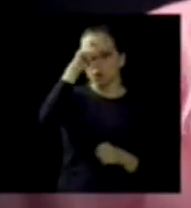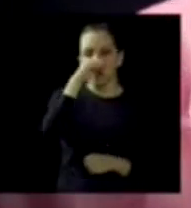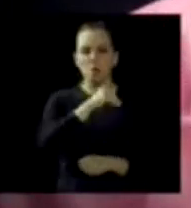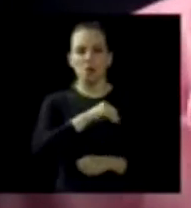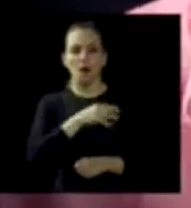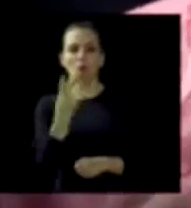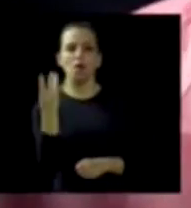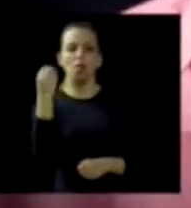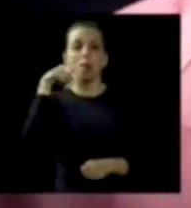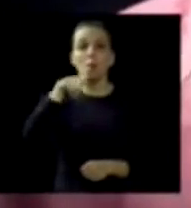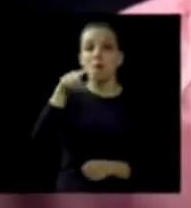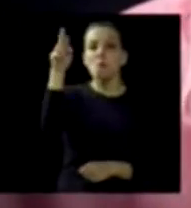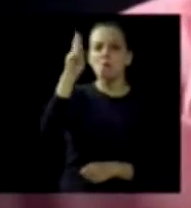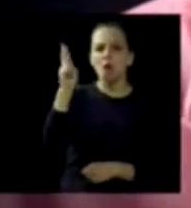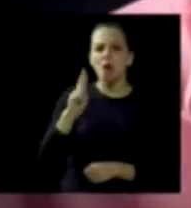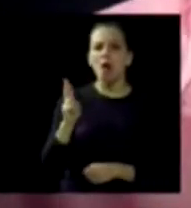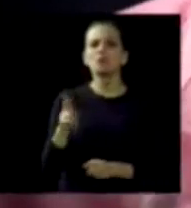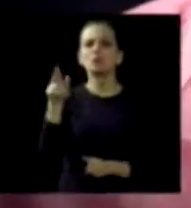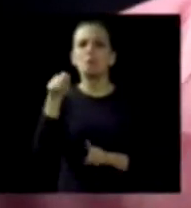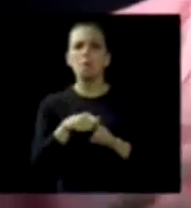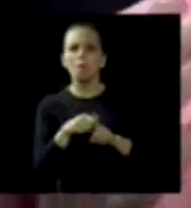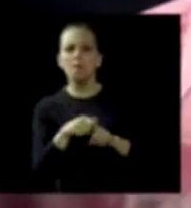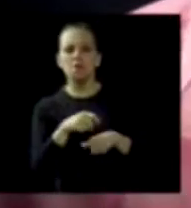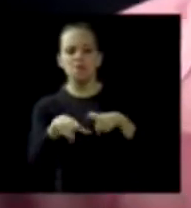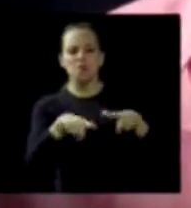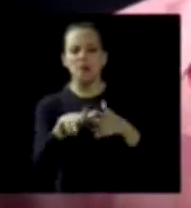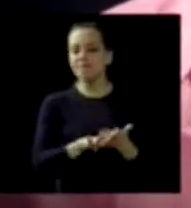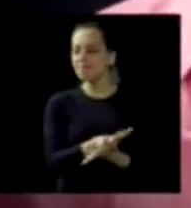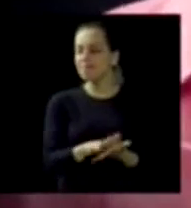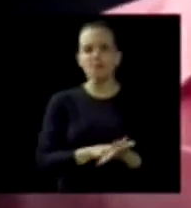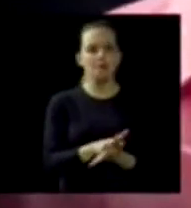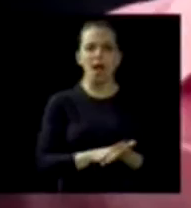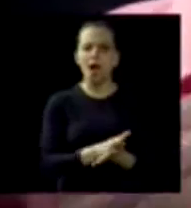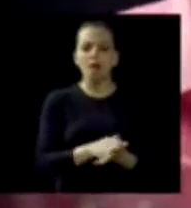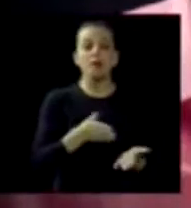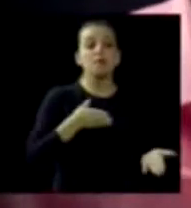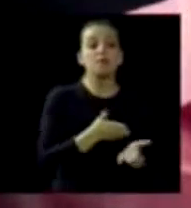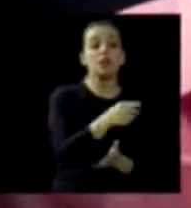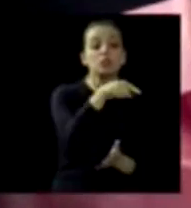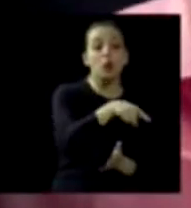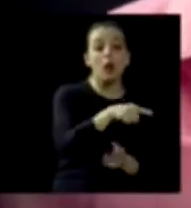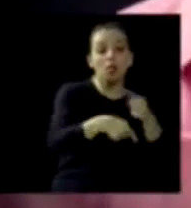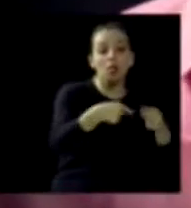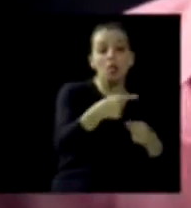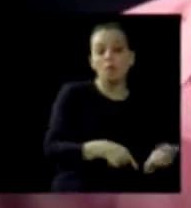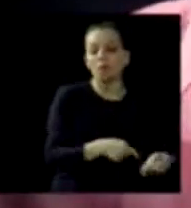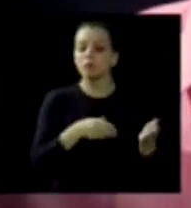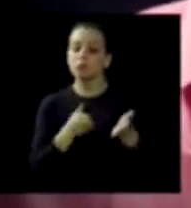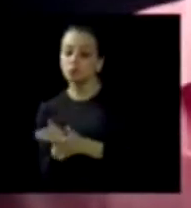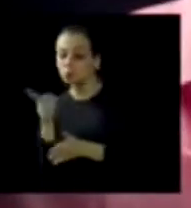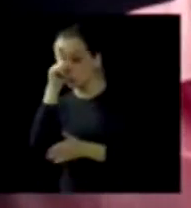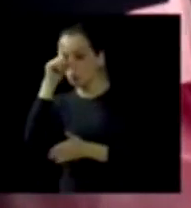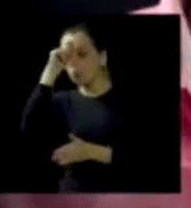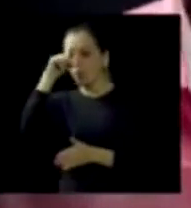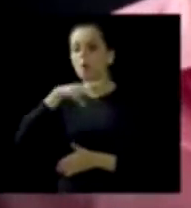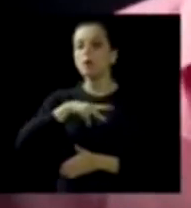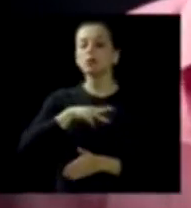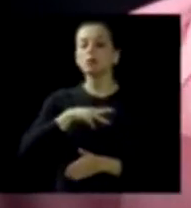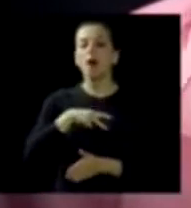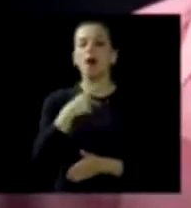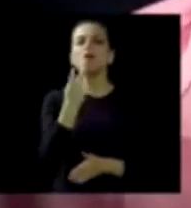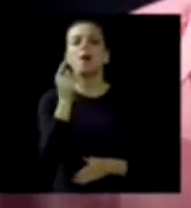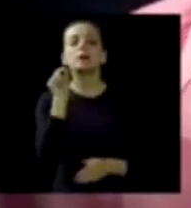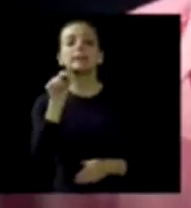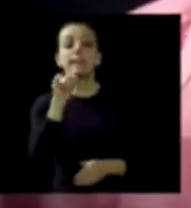seu governo, tinha médico no pronto-socorro do Melhado que ganhava quase 40 mil reais por mês sem trabalhar. Eles batiam o ponto